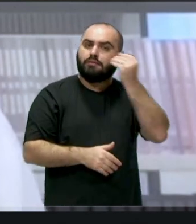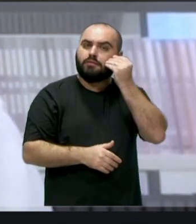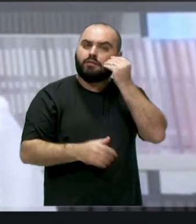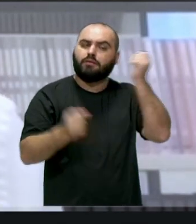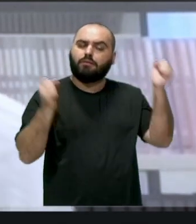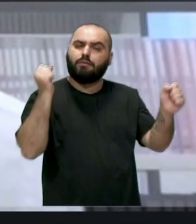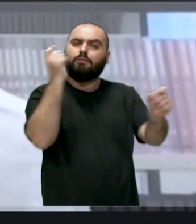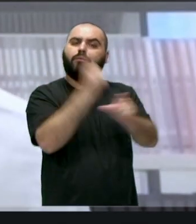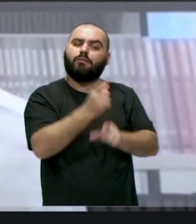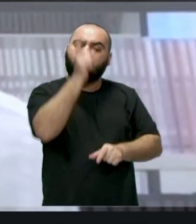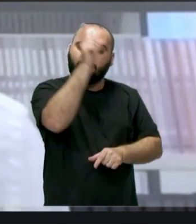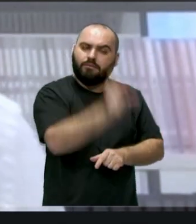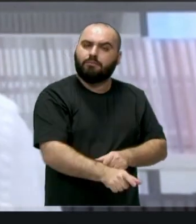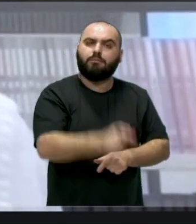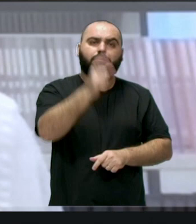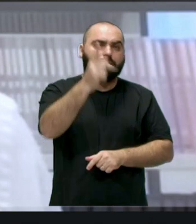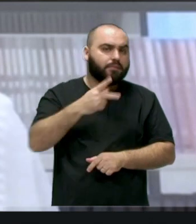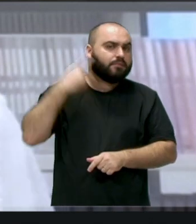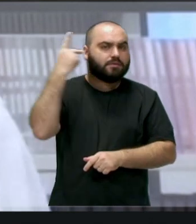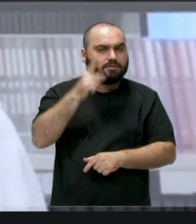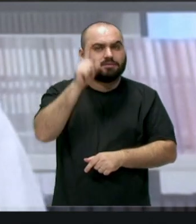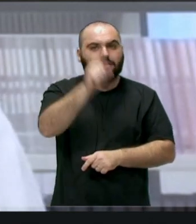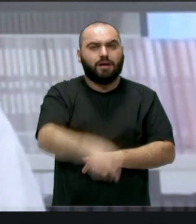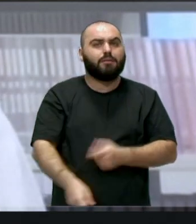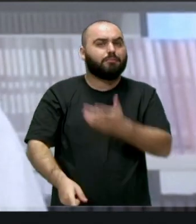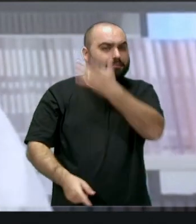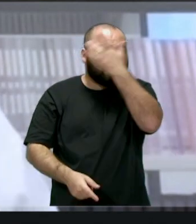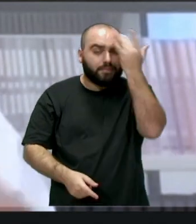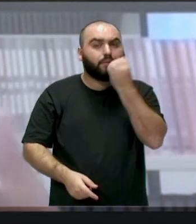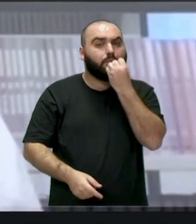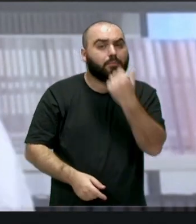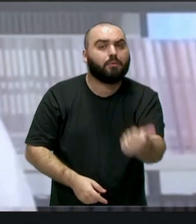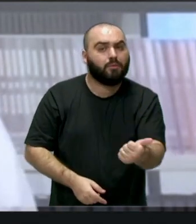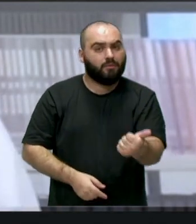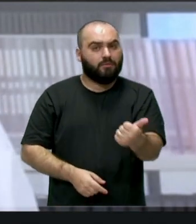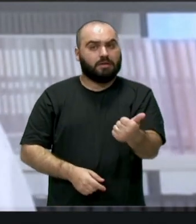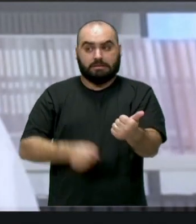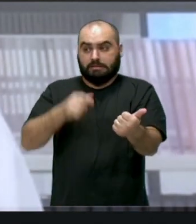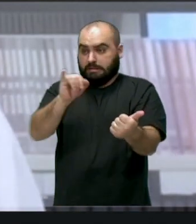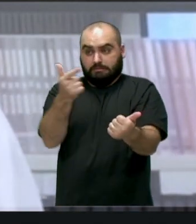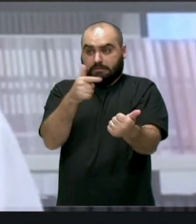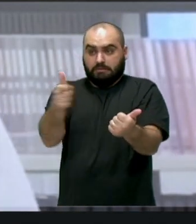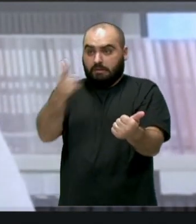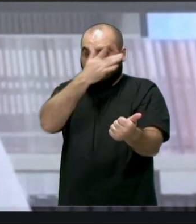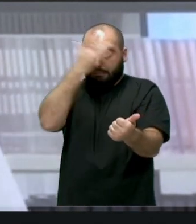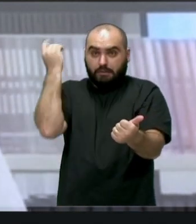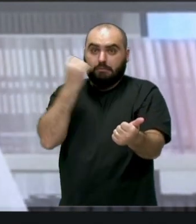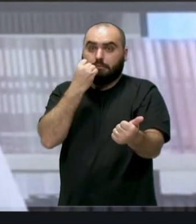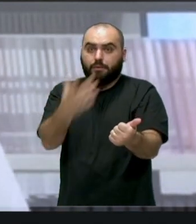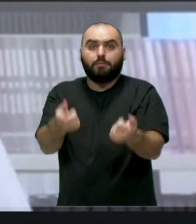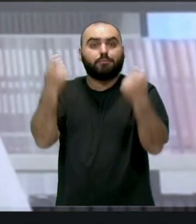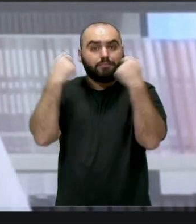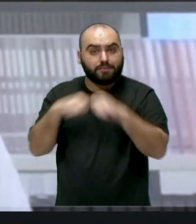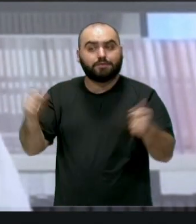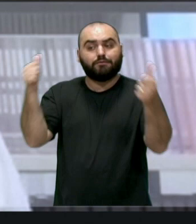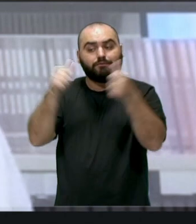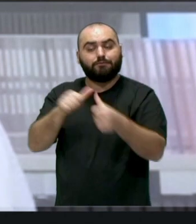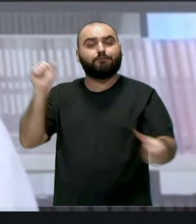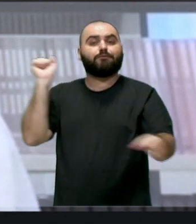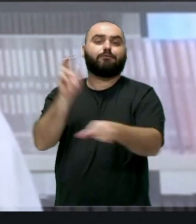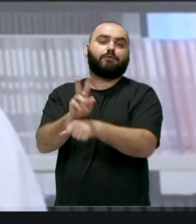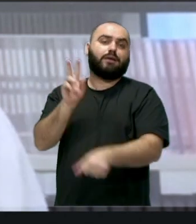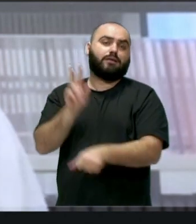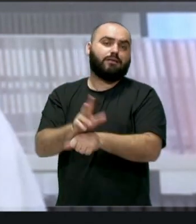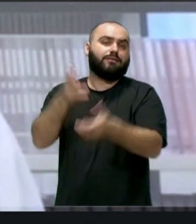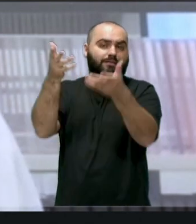sim, a política ela é composta por pessoas boas, e mesmo que não fosse, as pessoas boas têm que ocupar os seus lugares. Então,